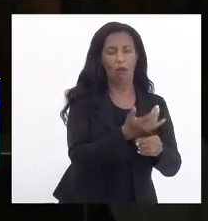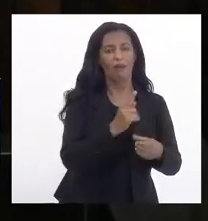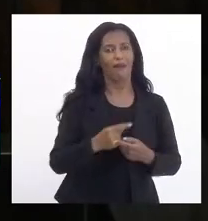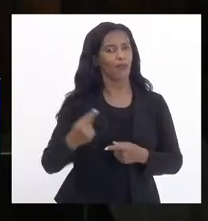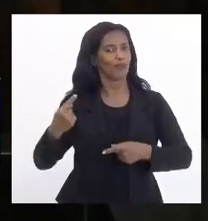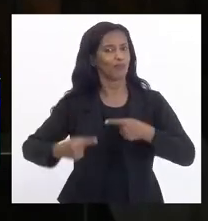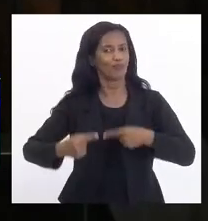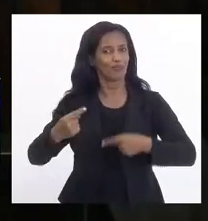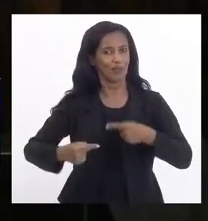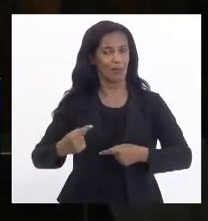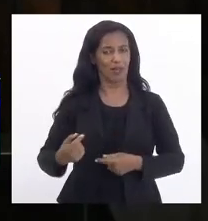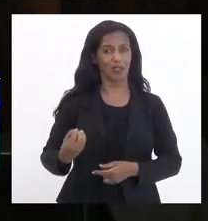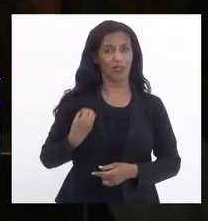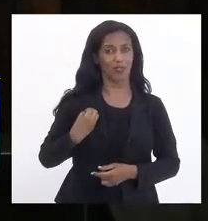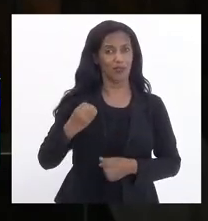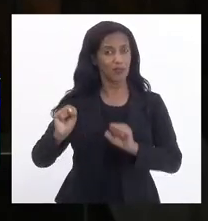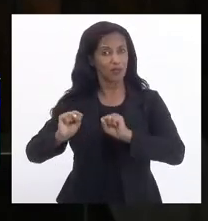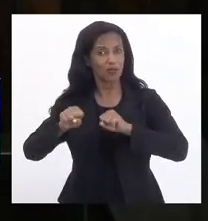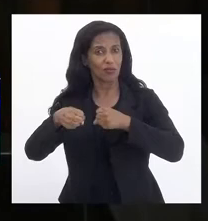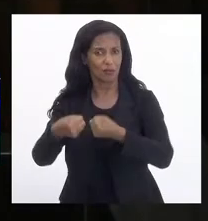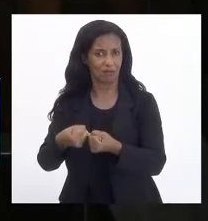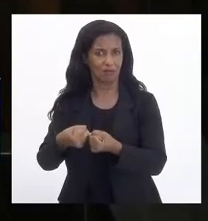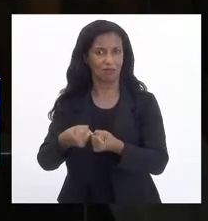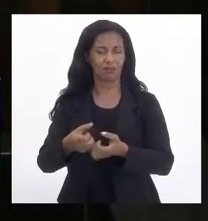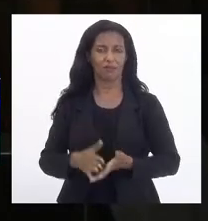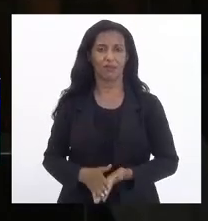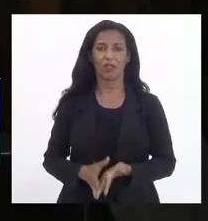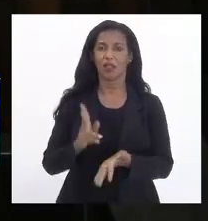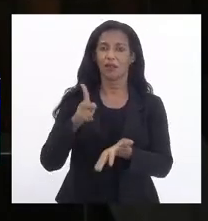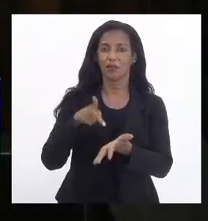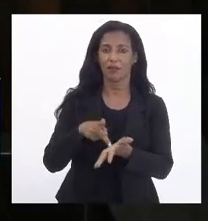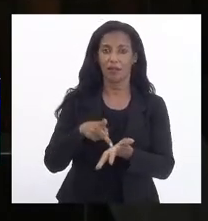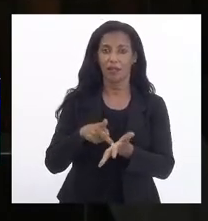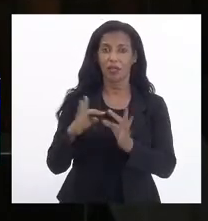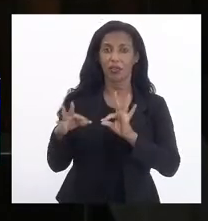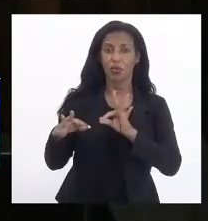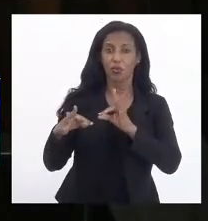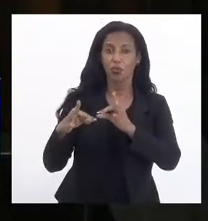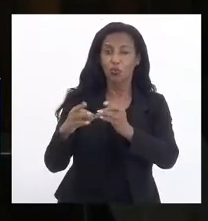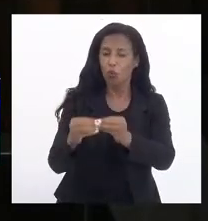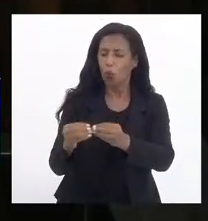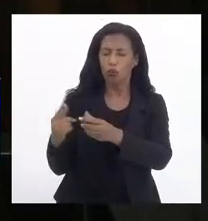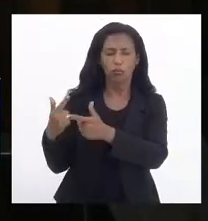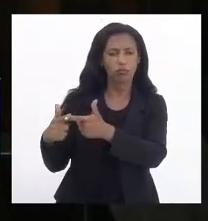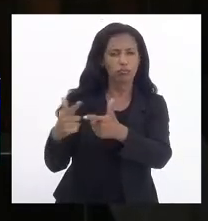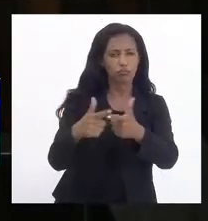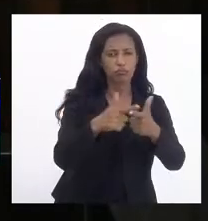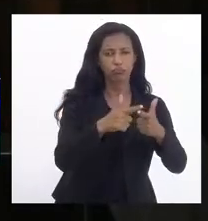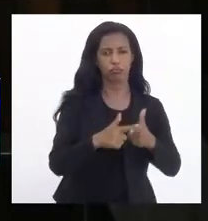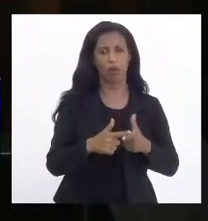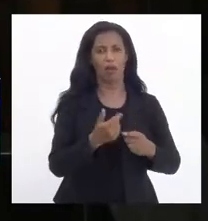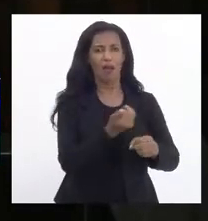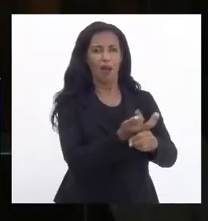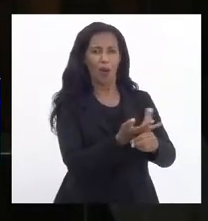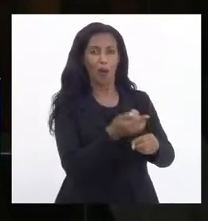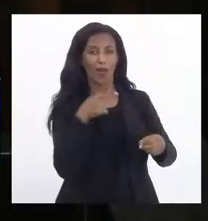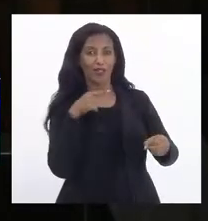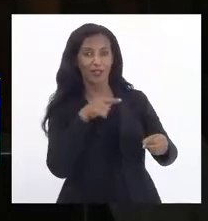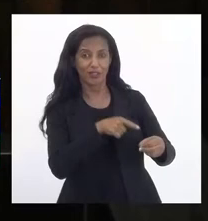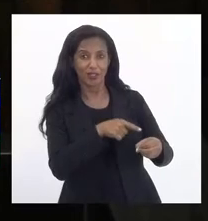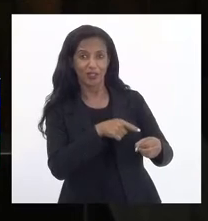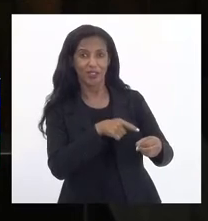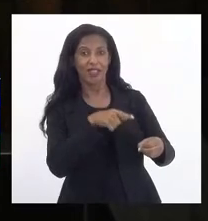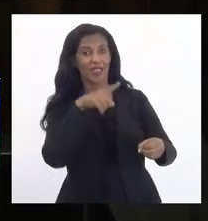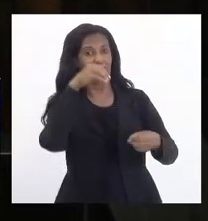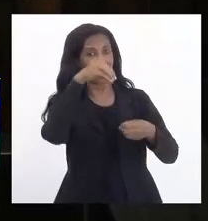Oeste. Sobrevivência e fortalecimento. Porque a verdade é que, com todos os pesares, a UERJ, por ser uma universidade, por estar